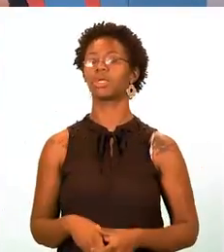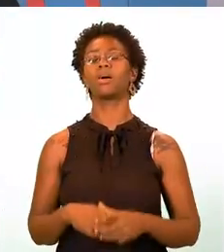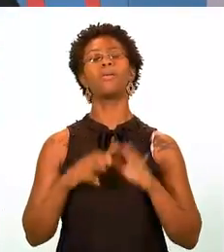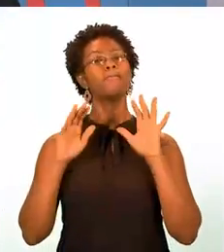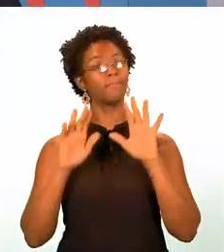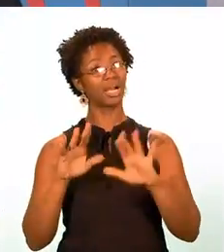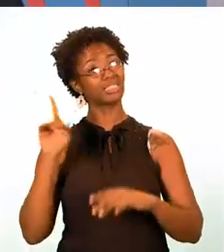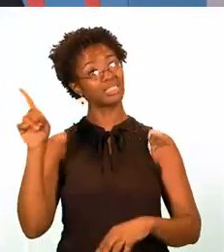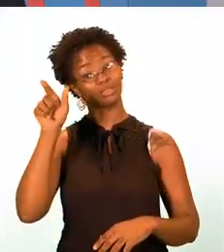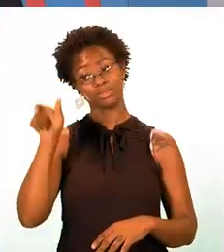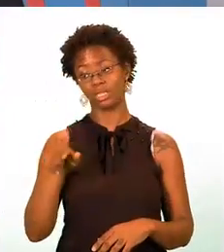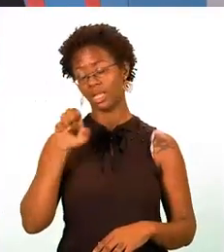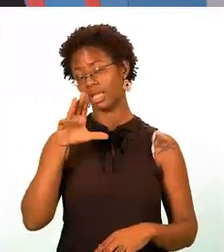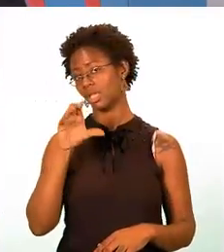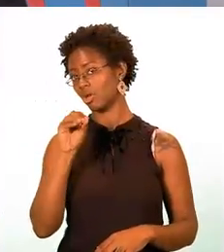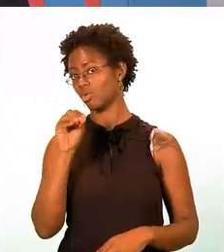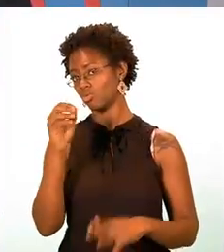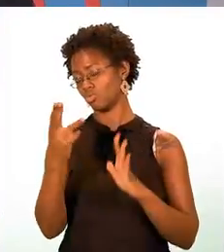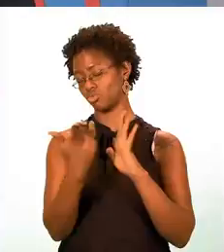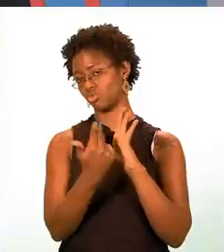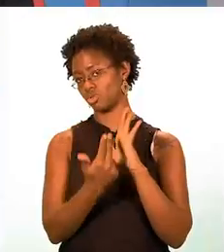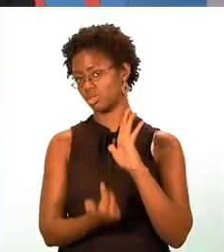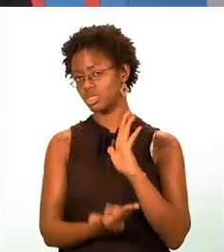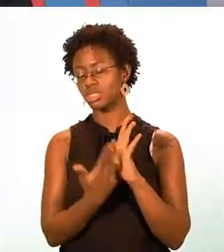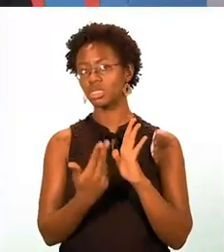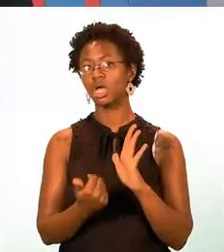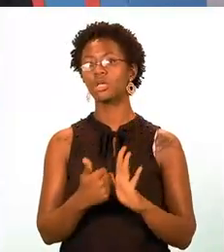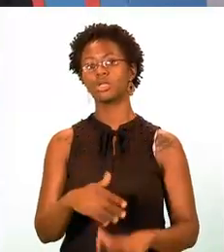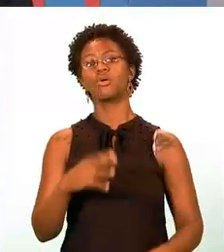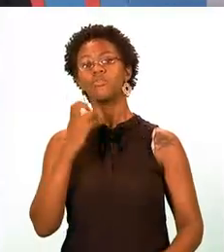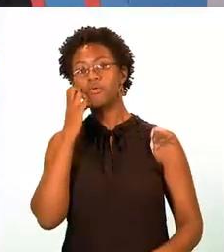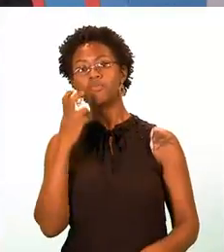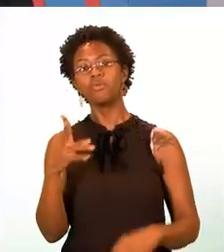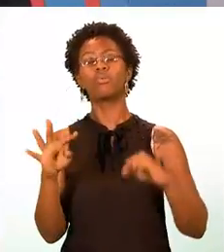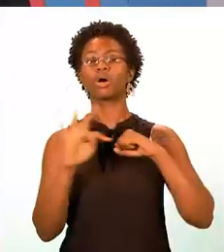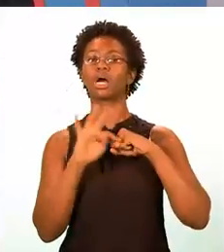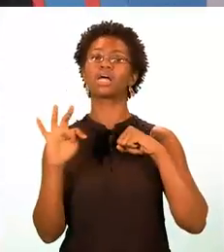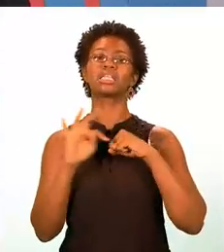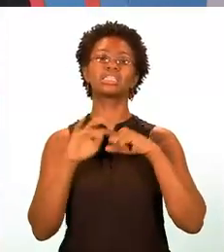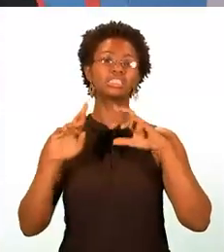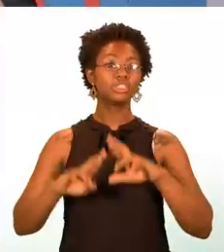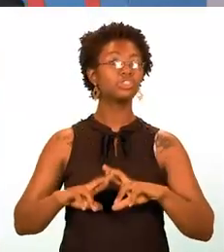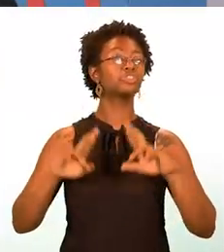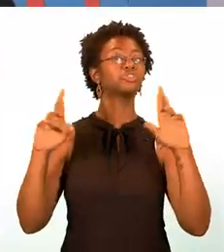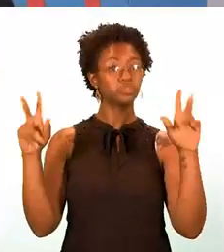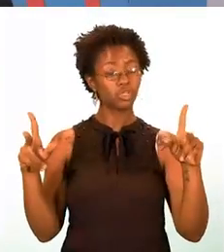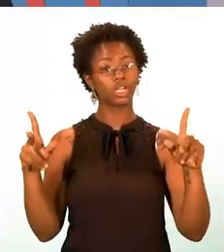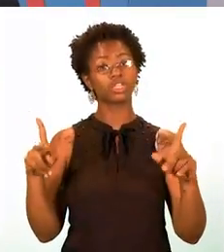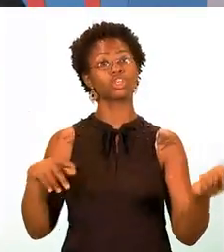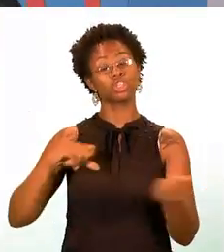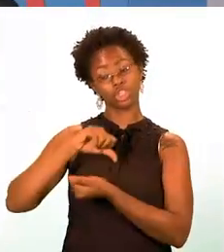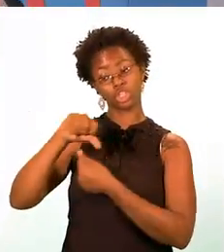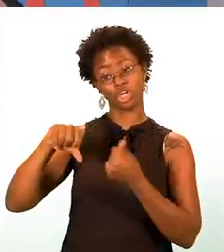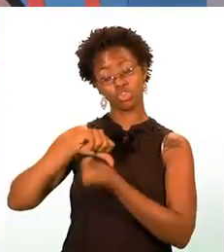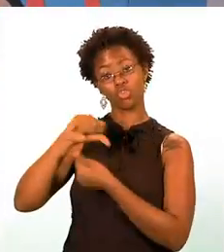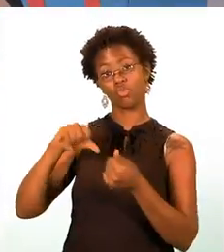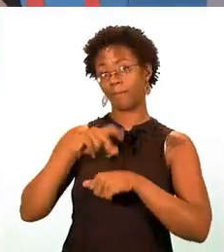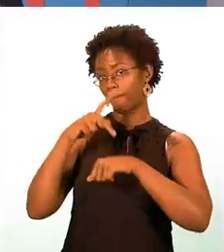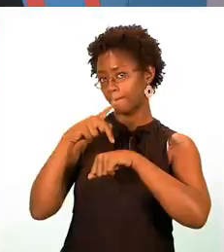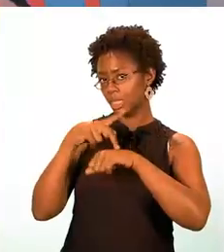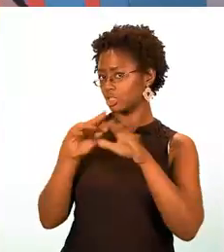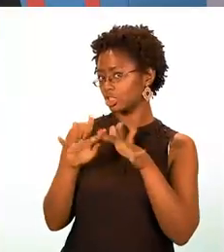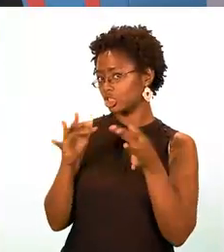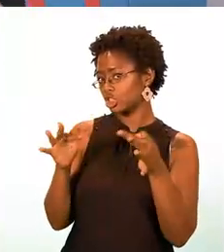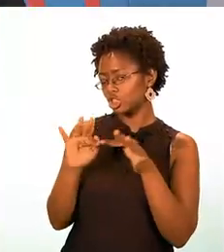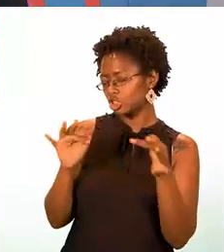eco-designer foi buscar uma técnica de lapidação incrível, capaz de tornar pedras semi-preciosas, aquelas